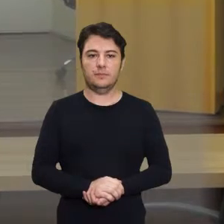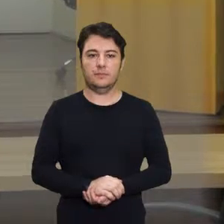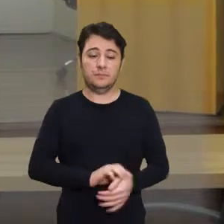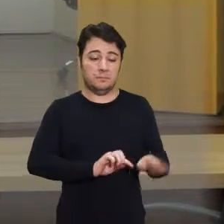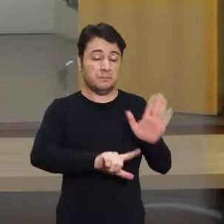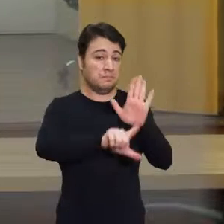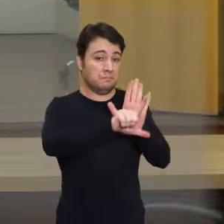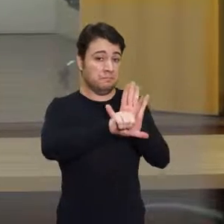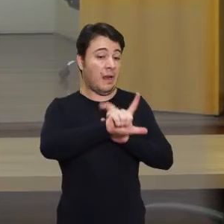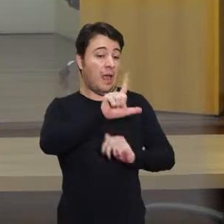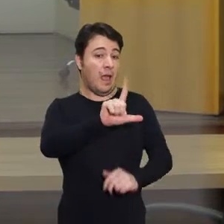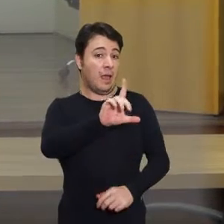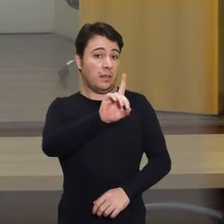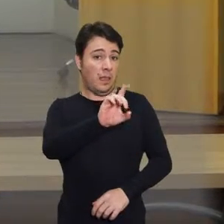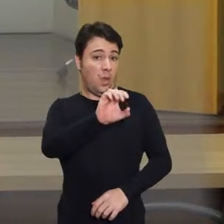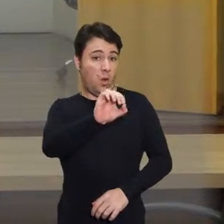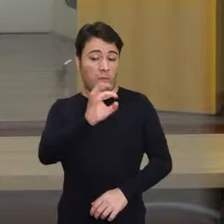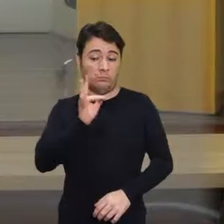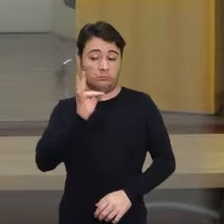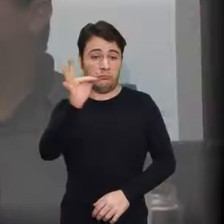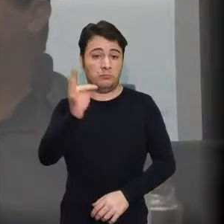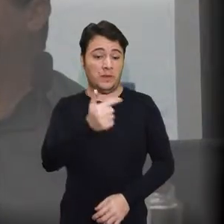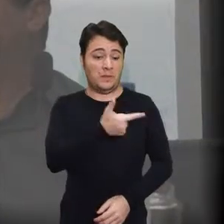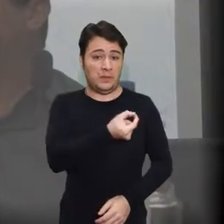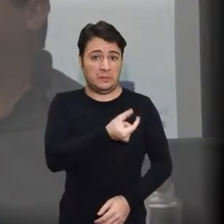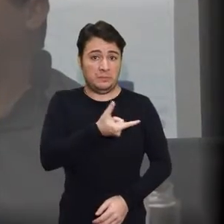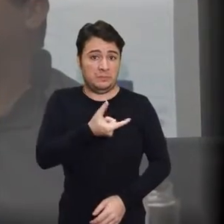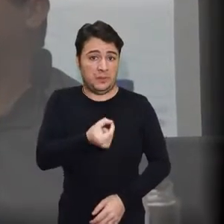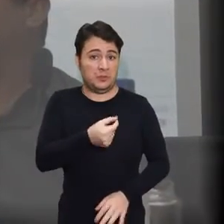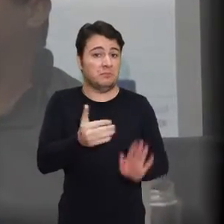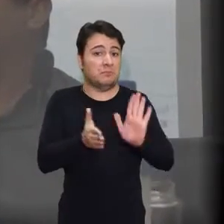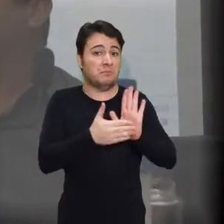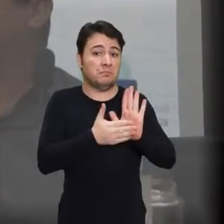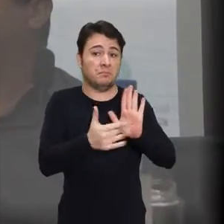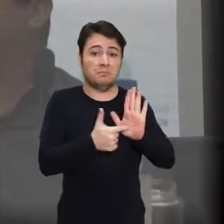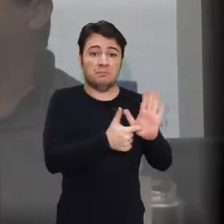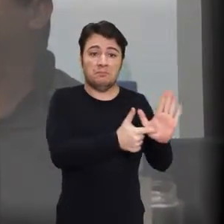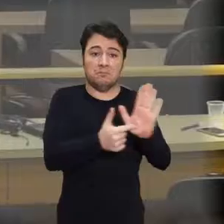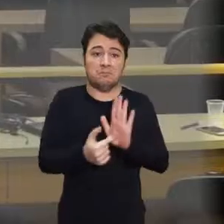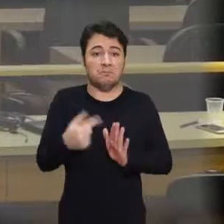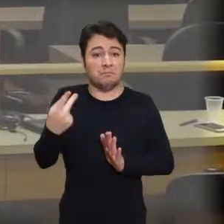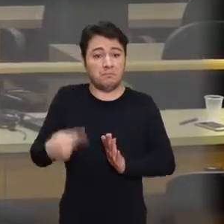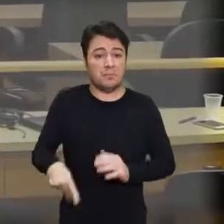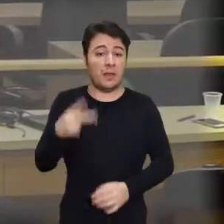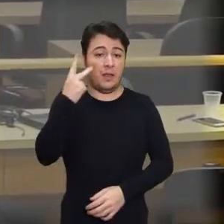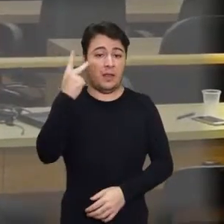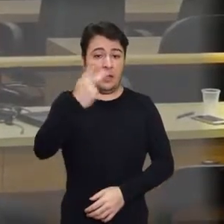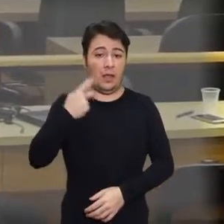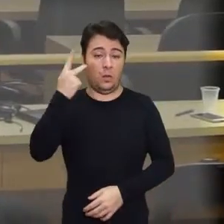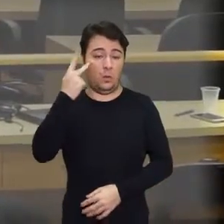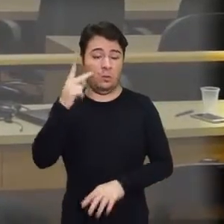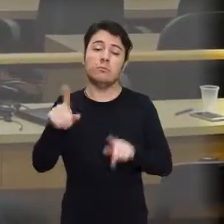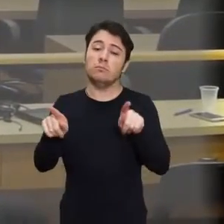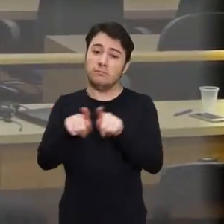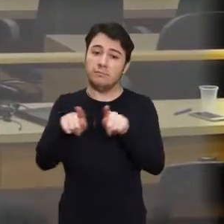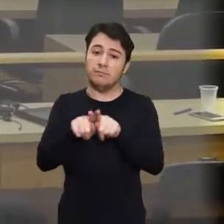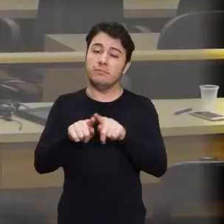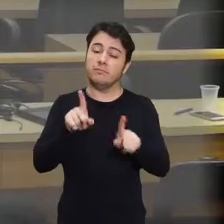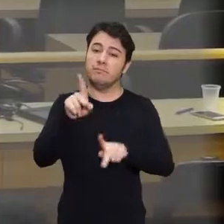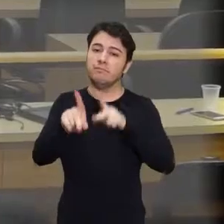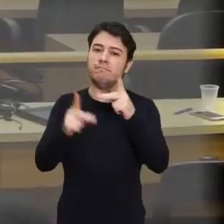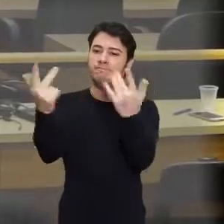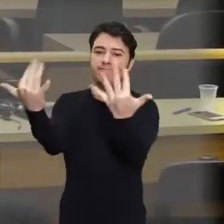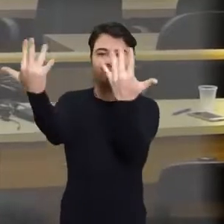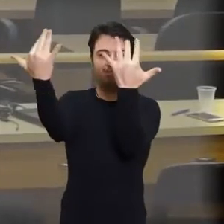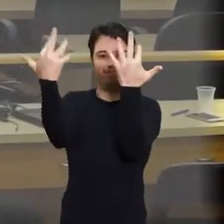é a proposta da lei de diretrizes orçamentárias para 2020 a ele foi apresentada pela prefeitura